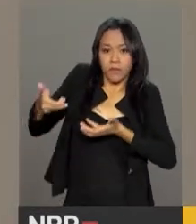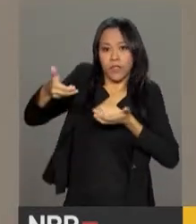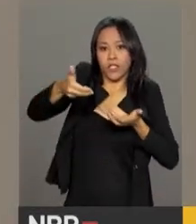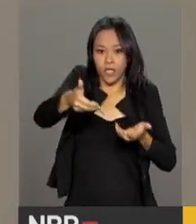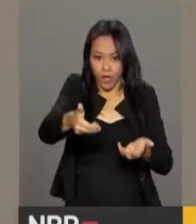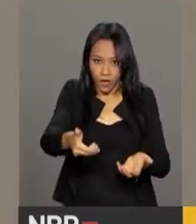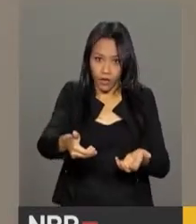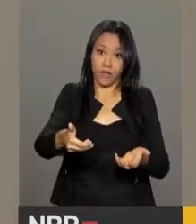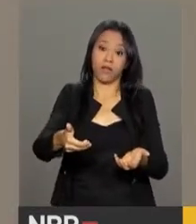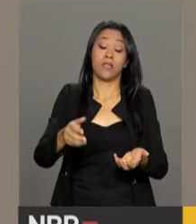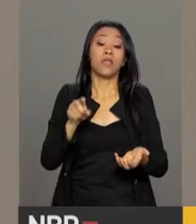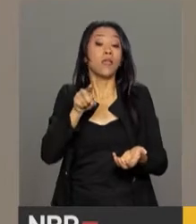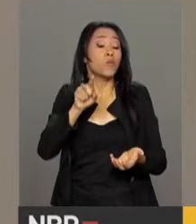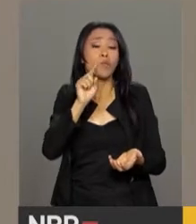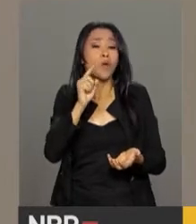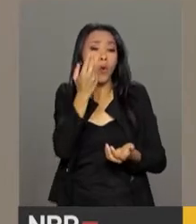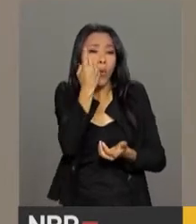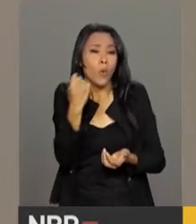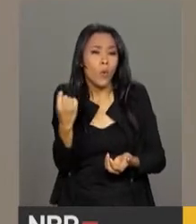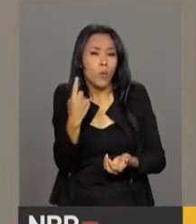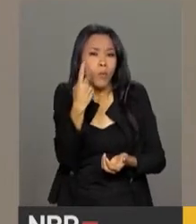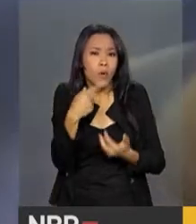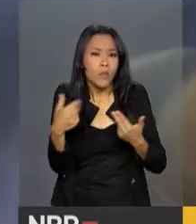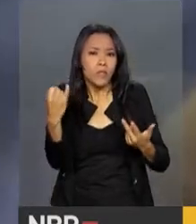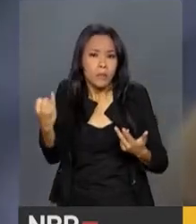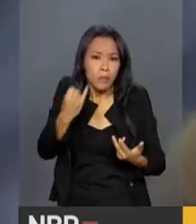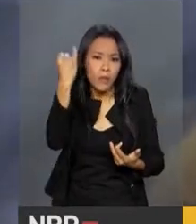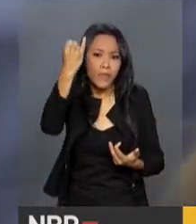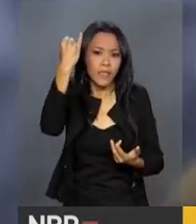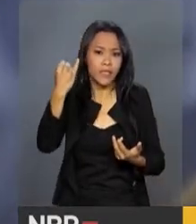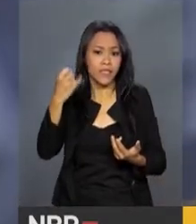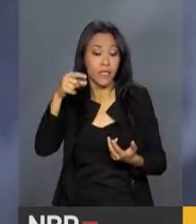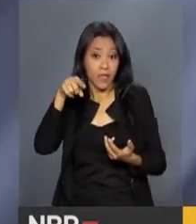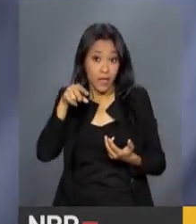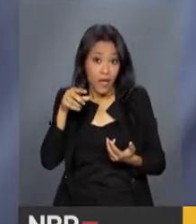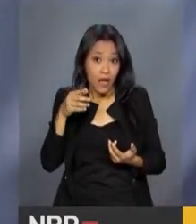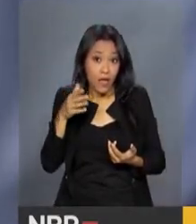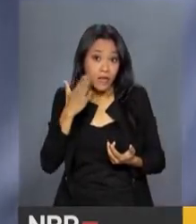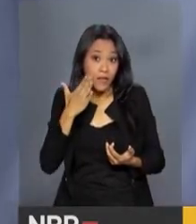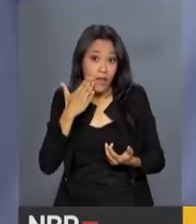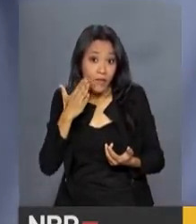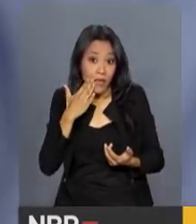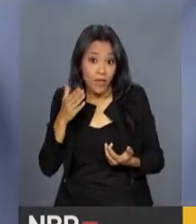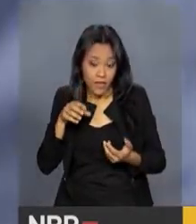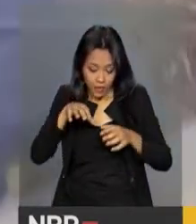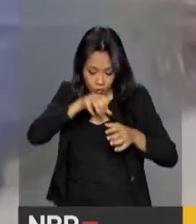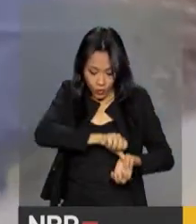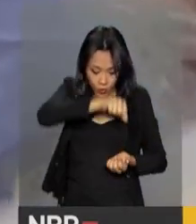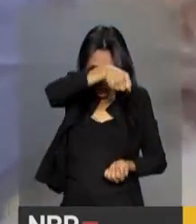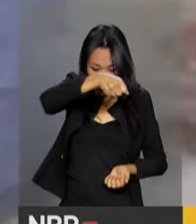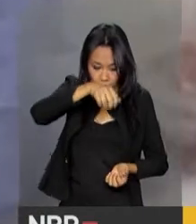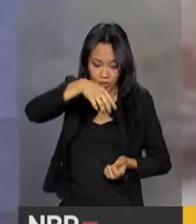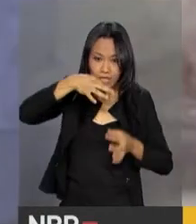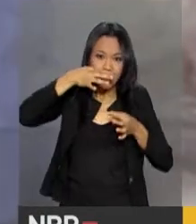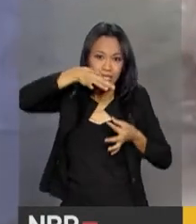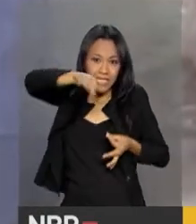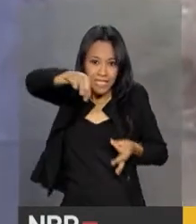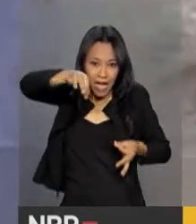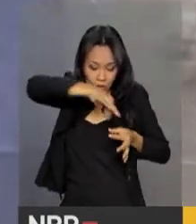meta muito importante é o acondicionamento dos órgãos dentro dos recipientes e os sacos hermeticamente